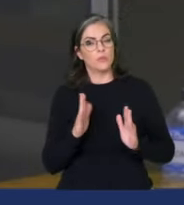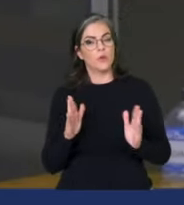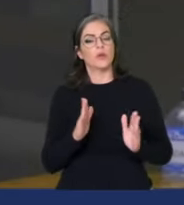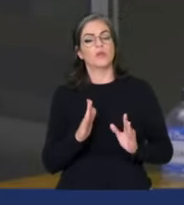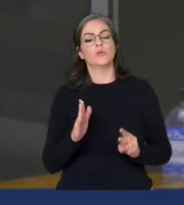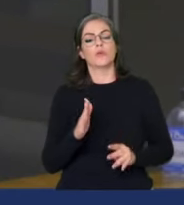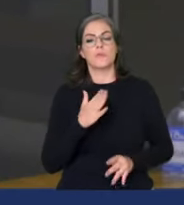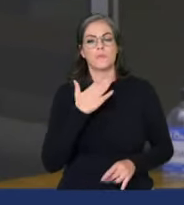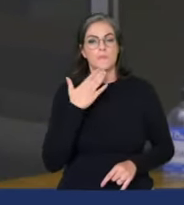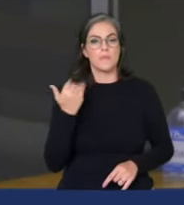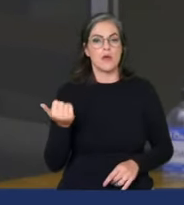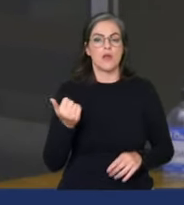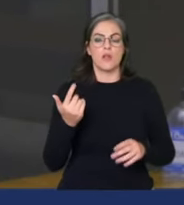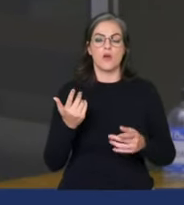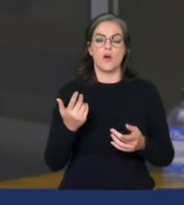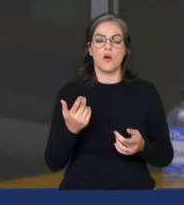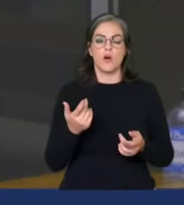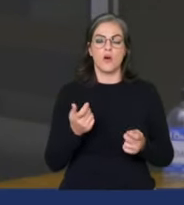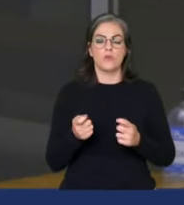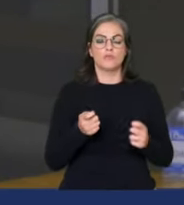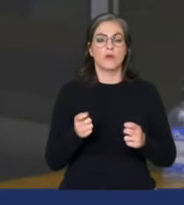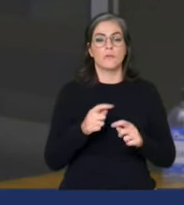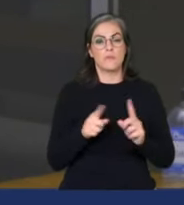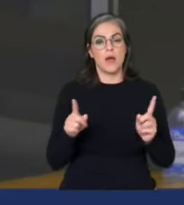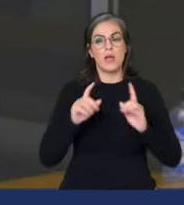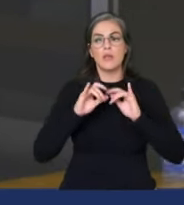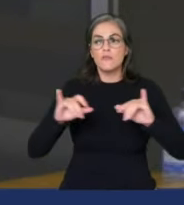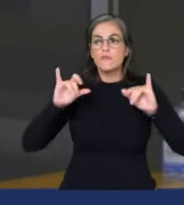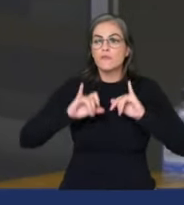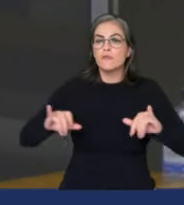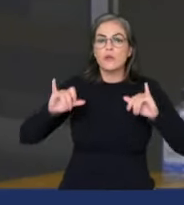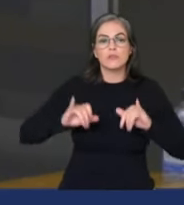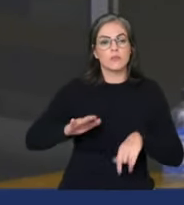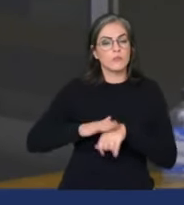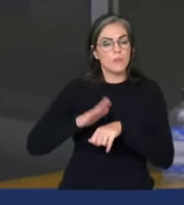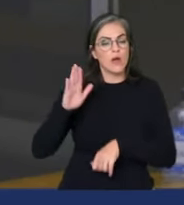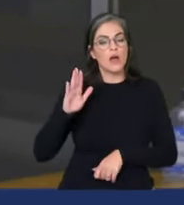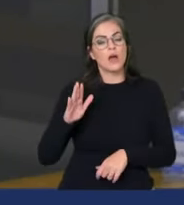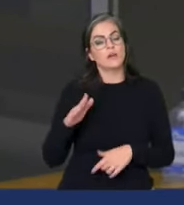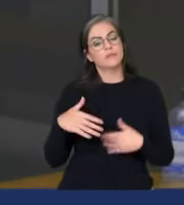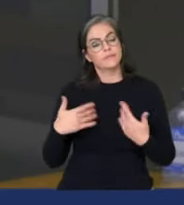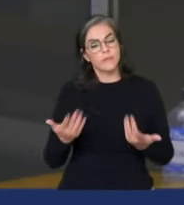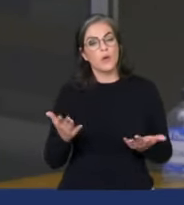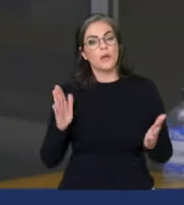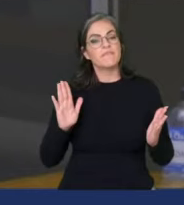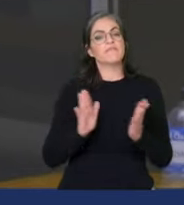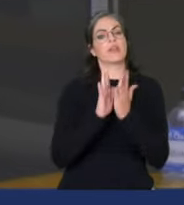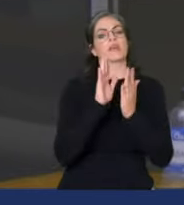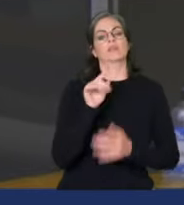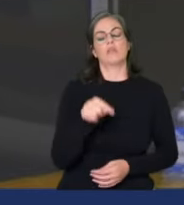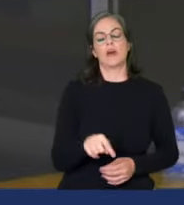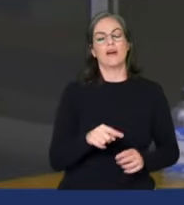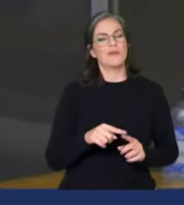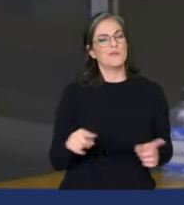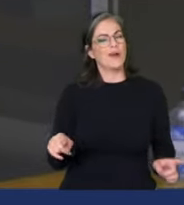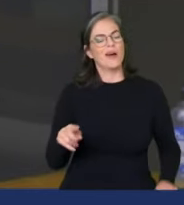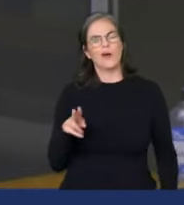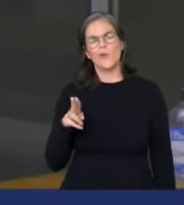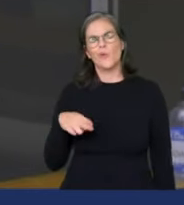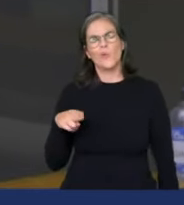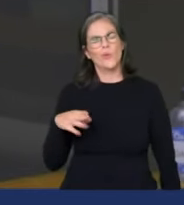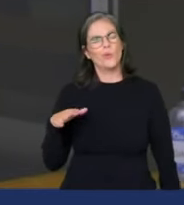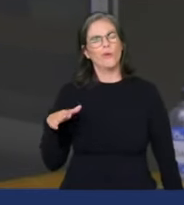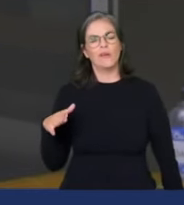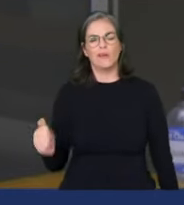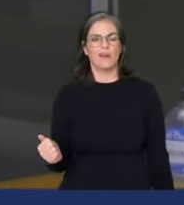mais divulgada, era para ser mais enfrentada. Mas isso não pode nunca ser motivo